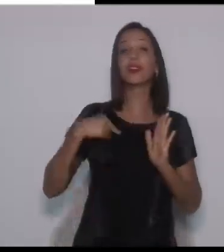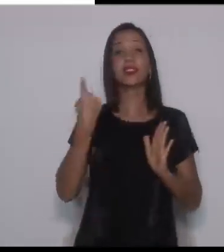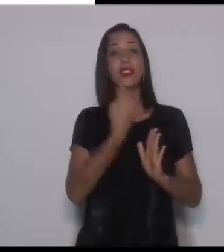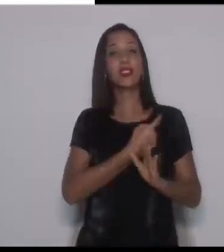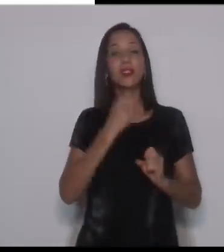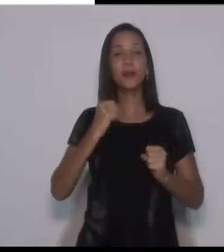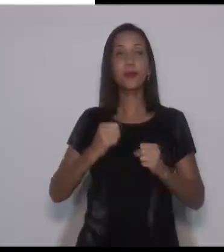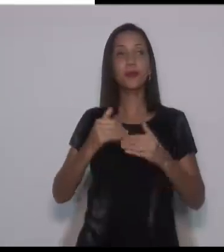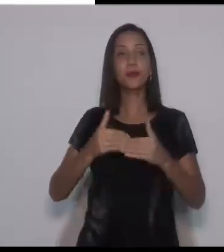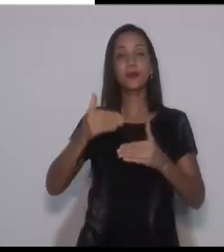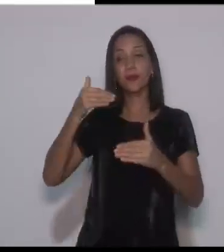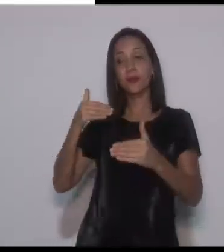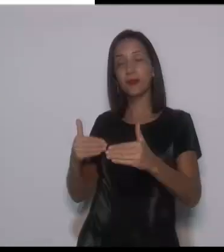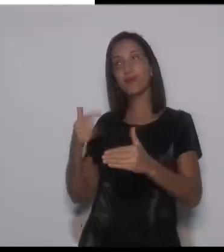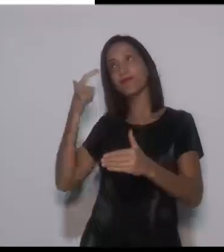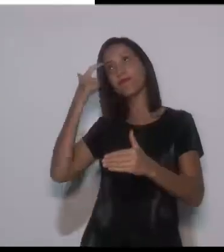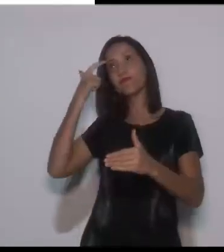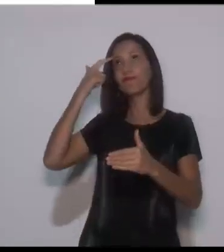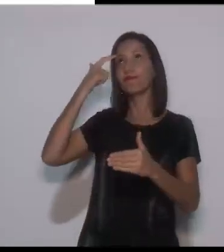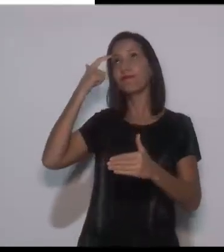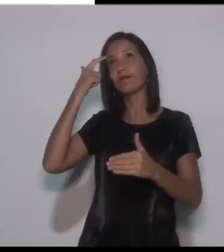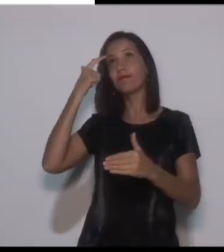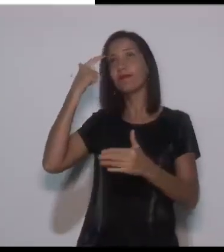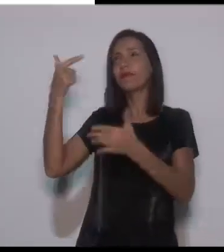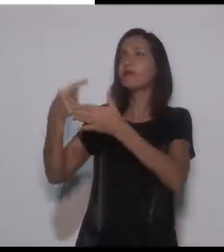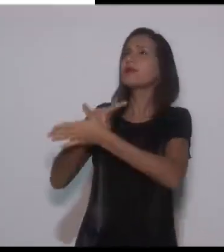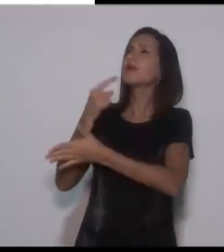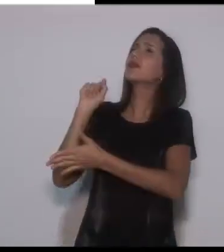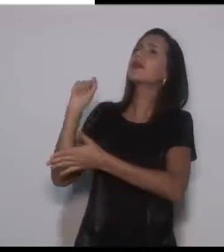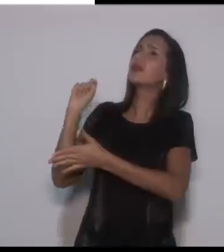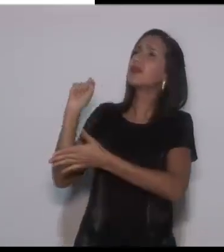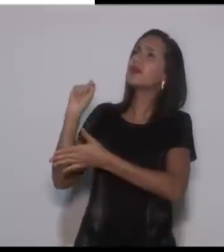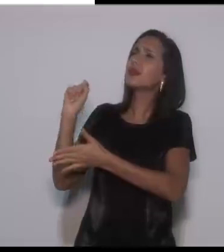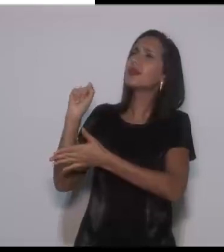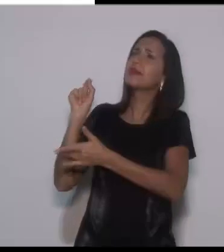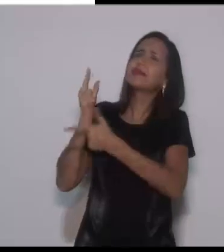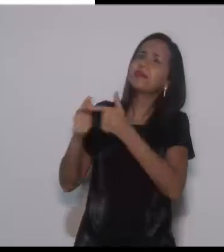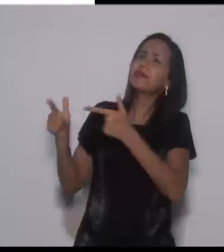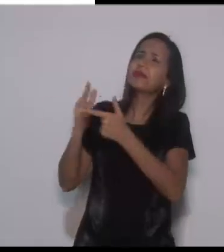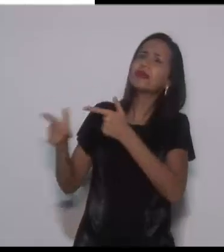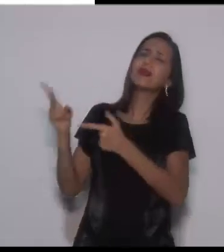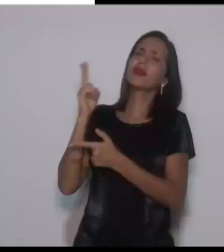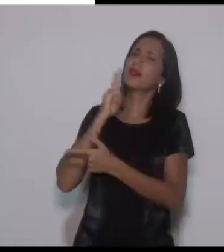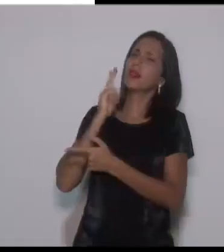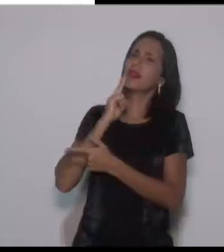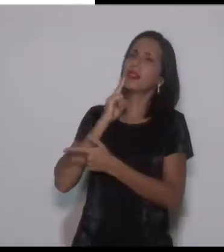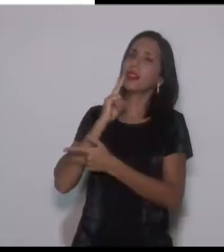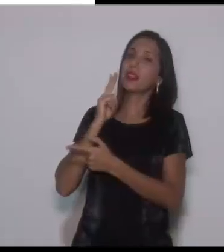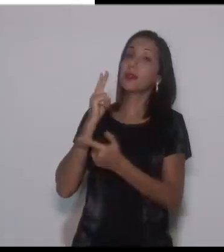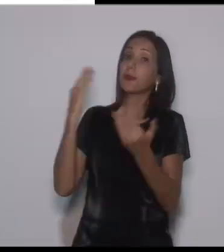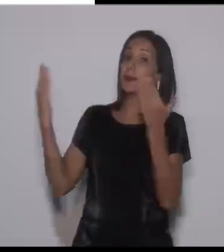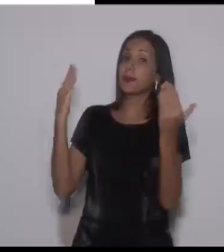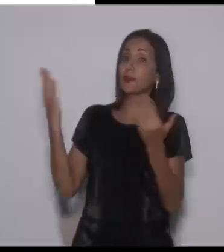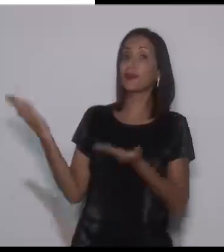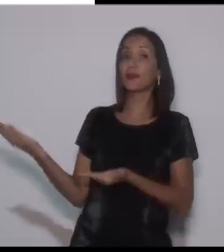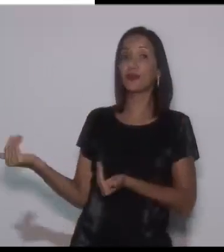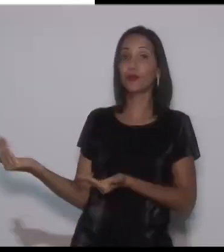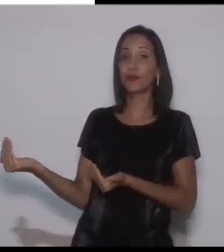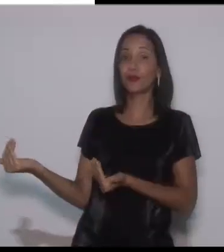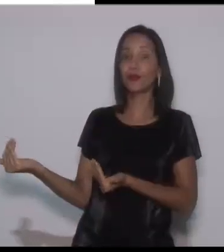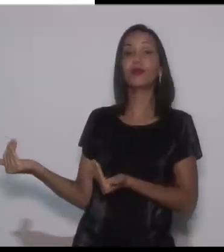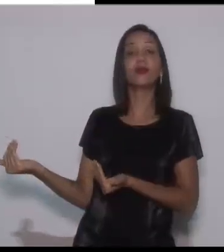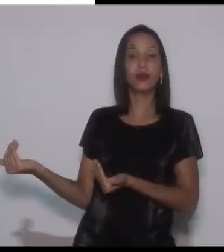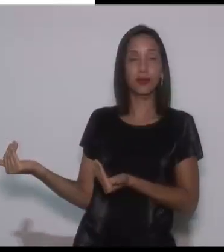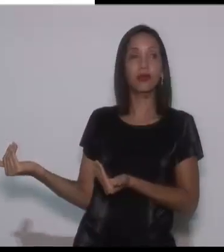dê um passo atrás e responda essa pergunta mesmo. Qual que é, de fato, o problema da cidade de Vinhedo com relação aos jovens? A gente